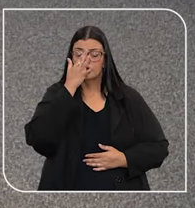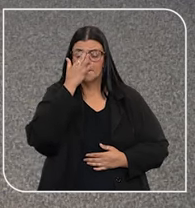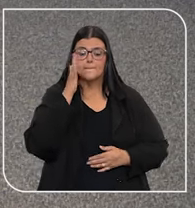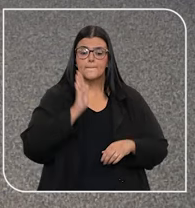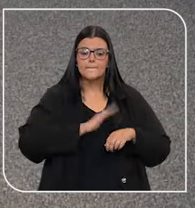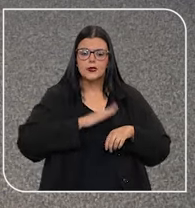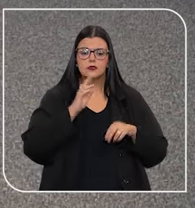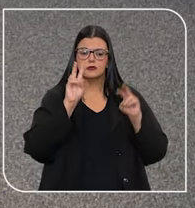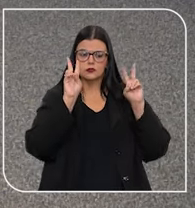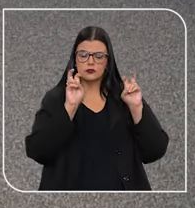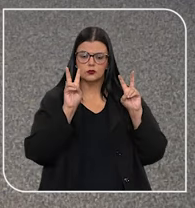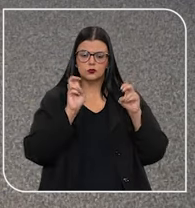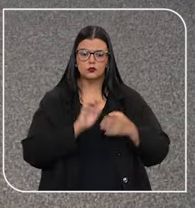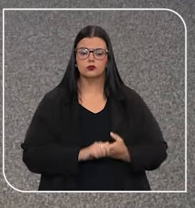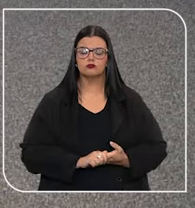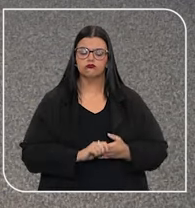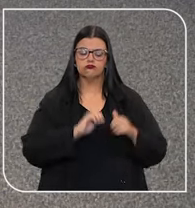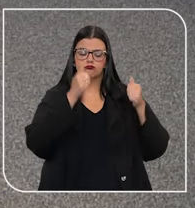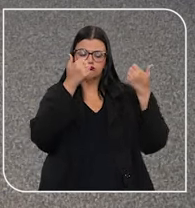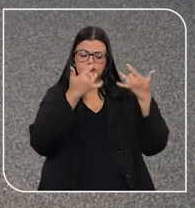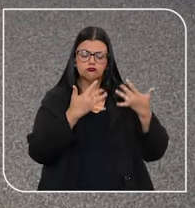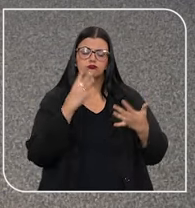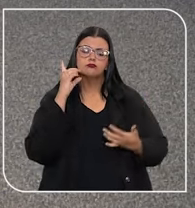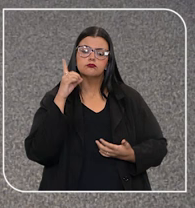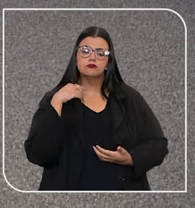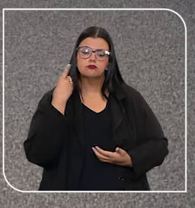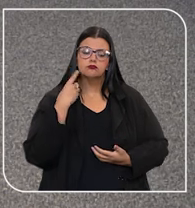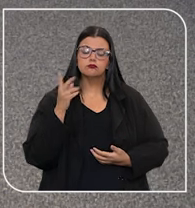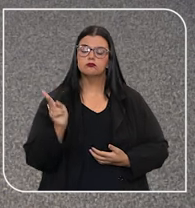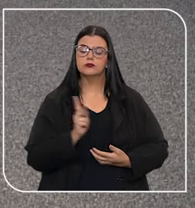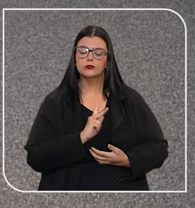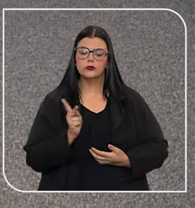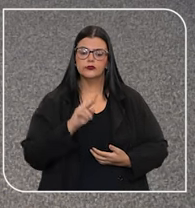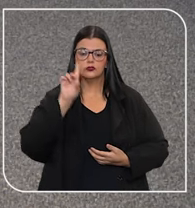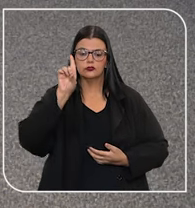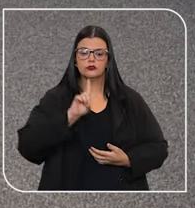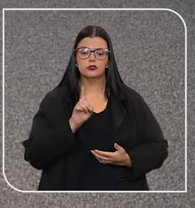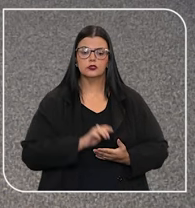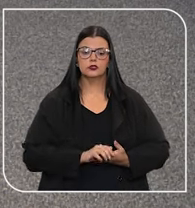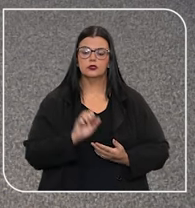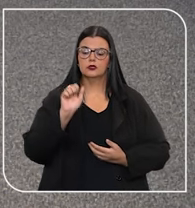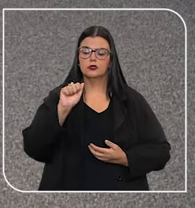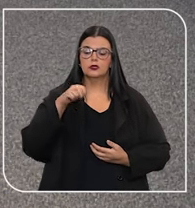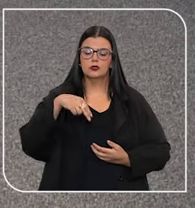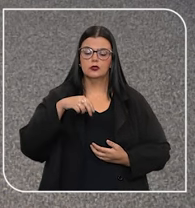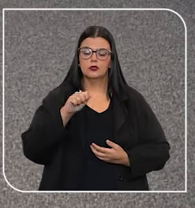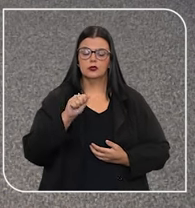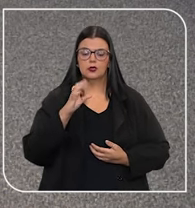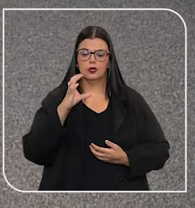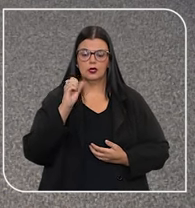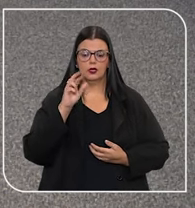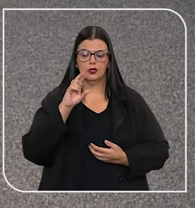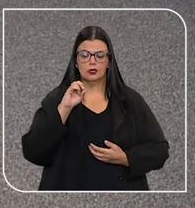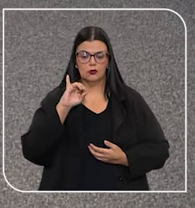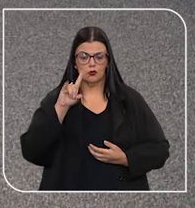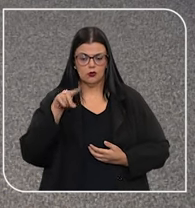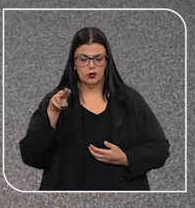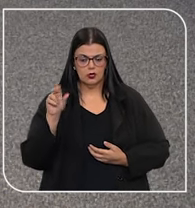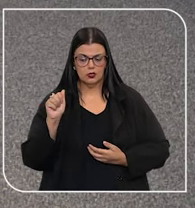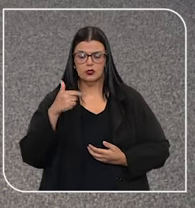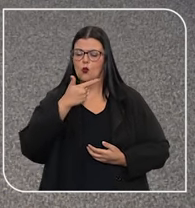para entendermos mais sobre esse assunto vamos ouvir a explicação da advogada e professora de direito Ana Carolina